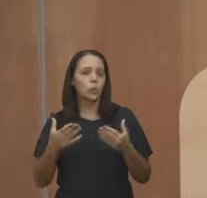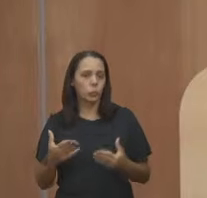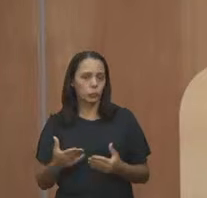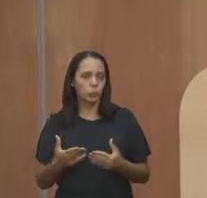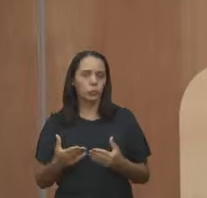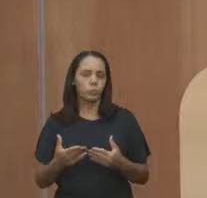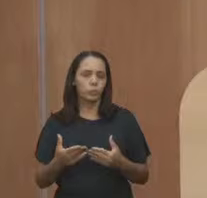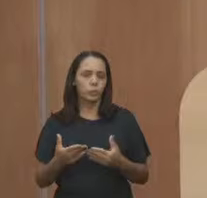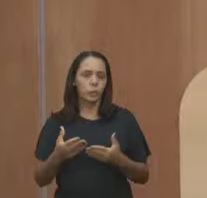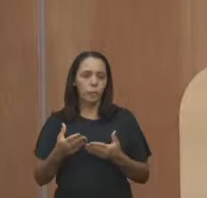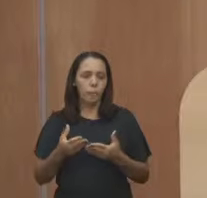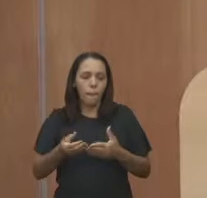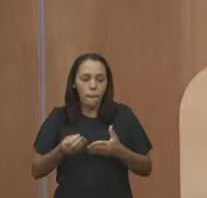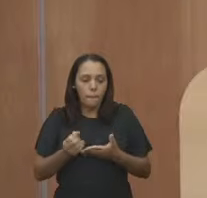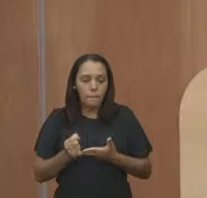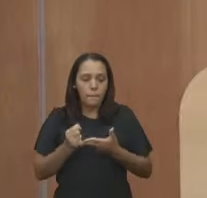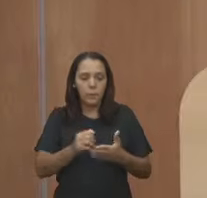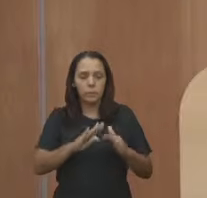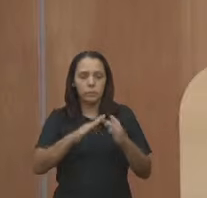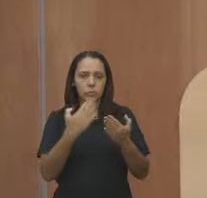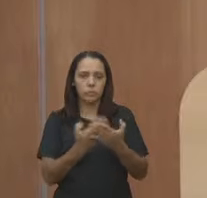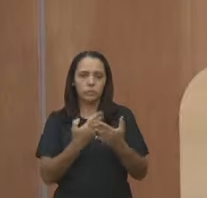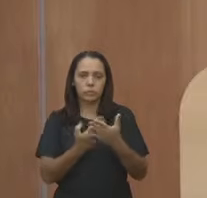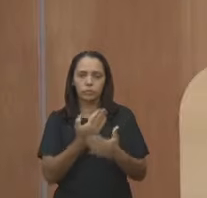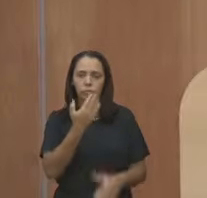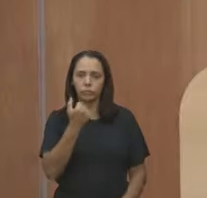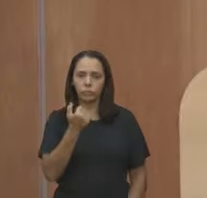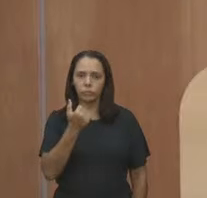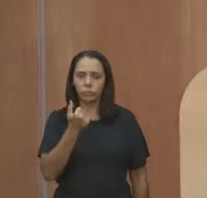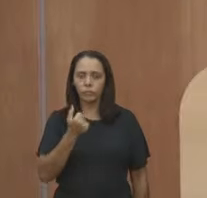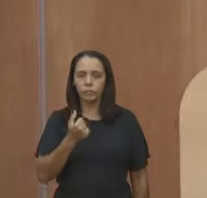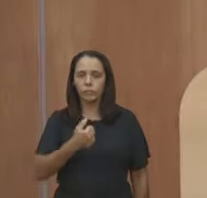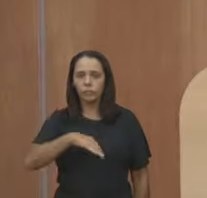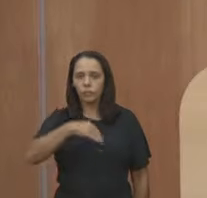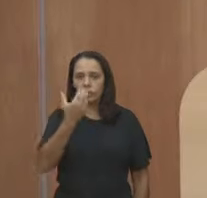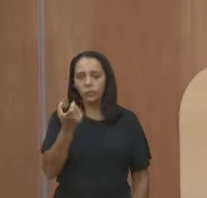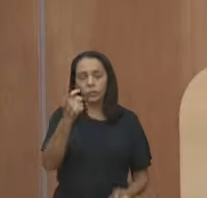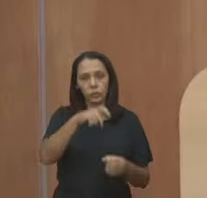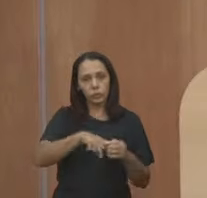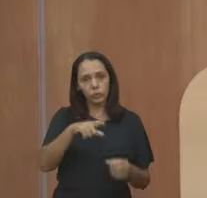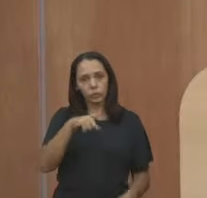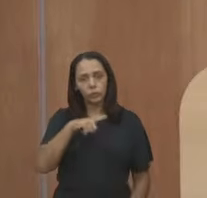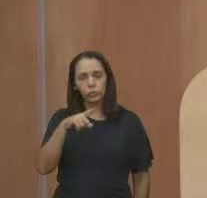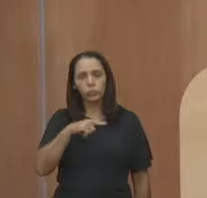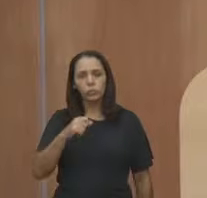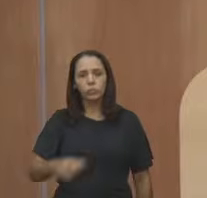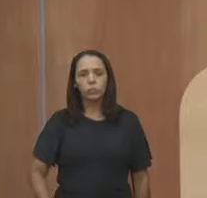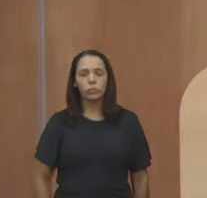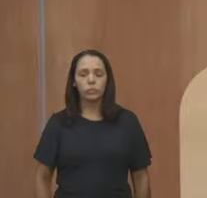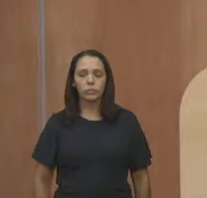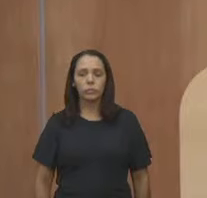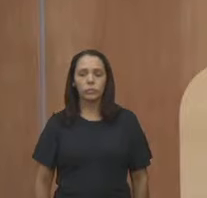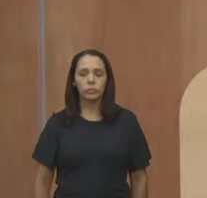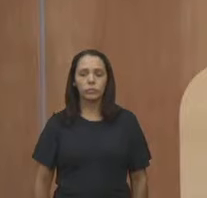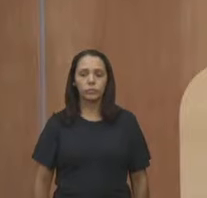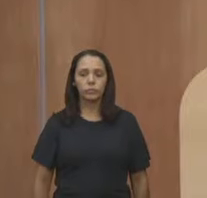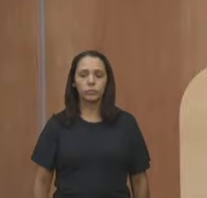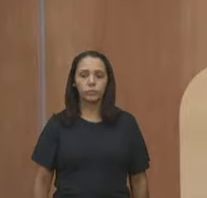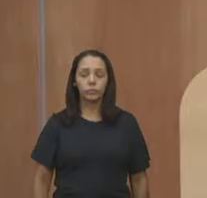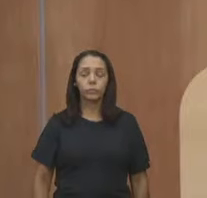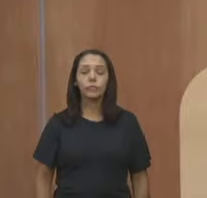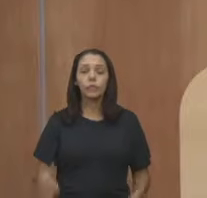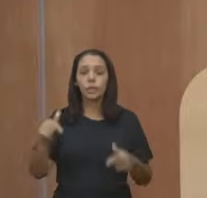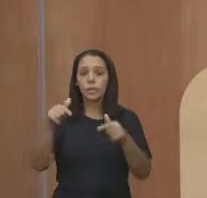e retornou as frutas para o cardápio das crianças. Antes do aditamento que a gente teve no final